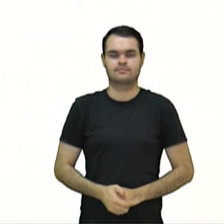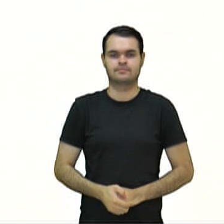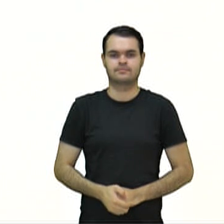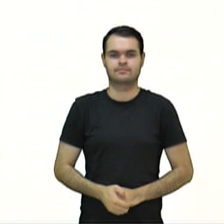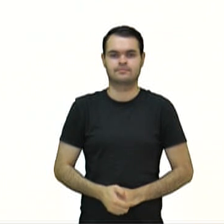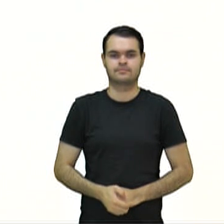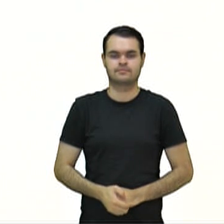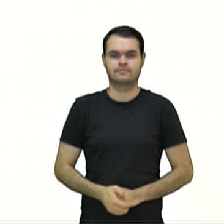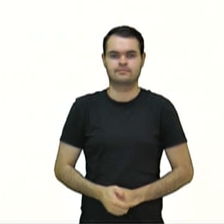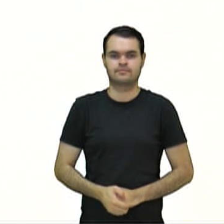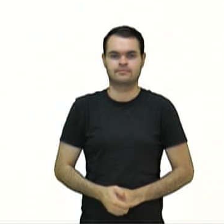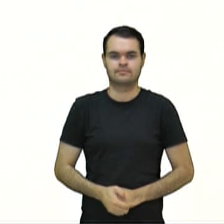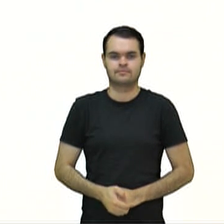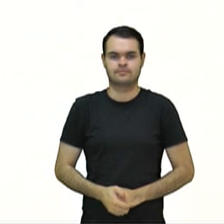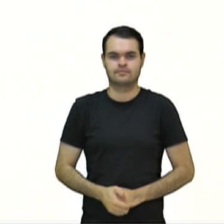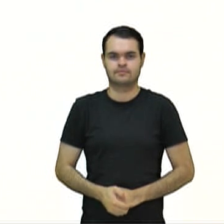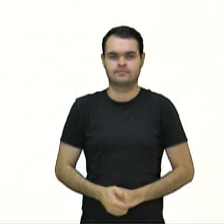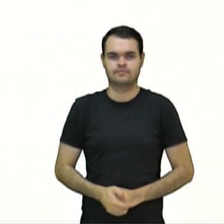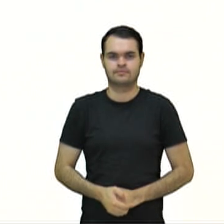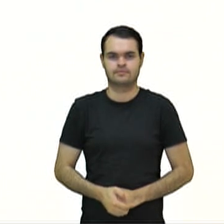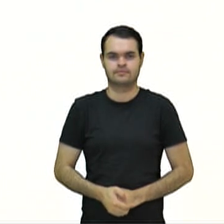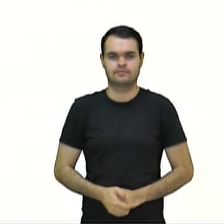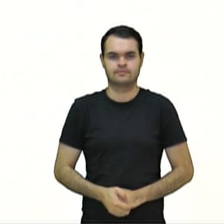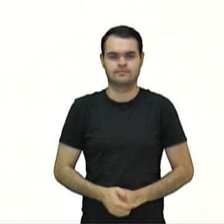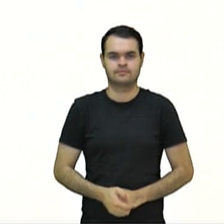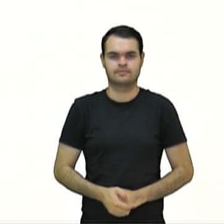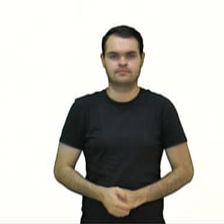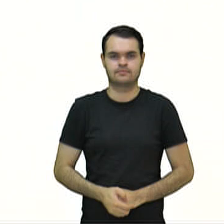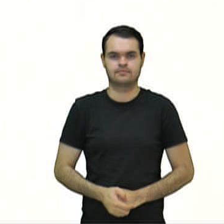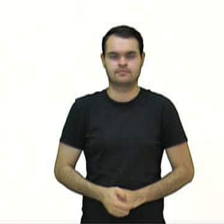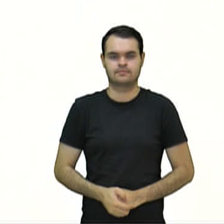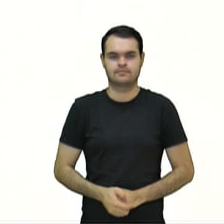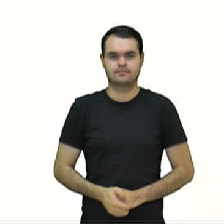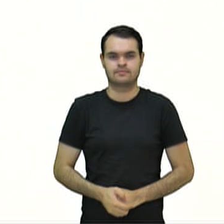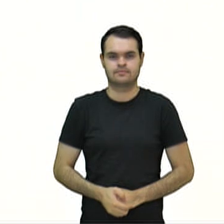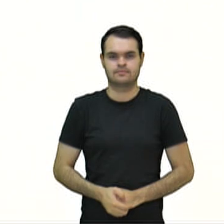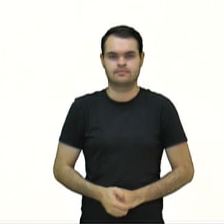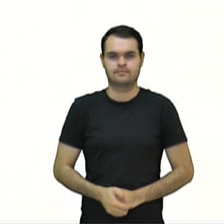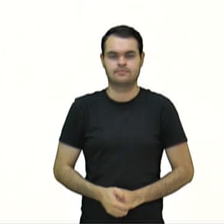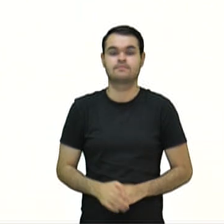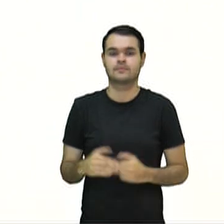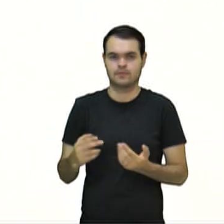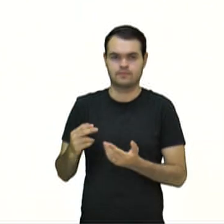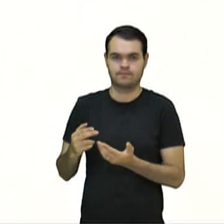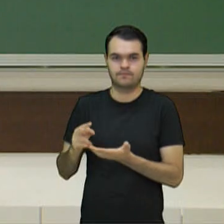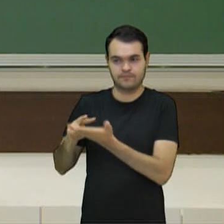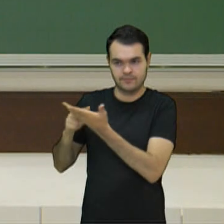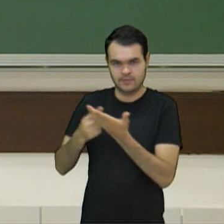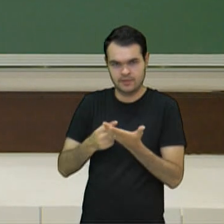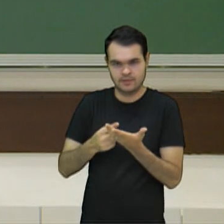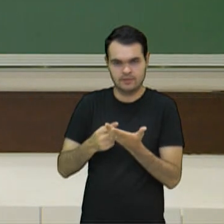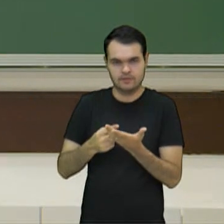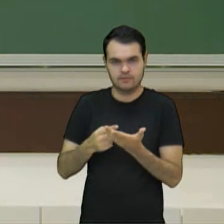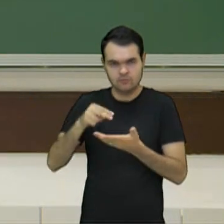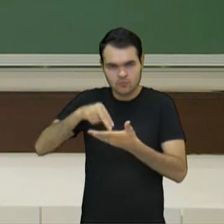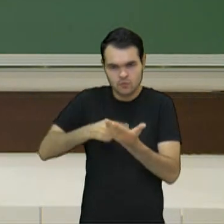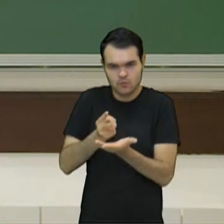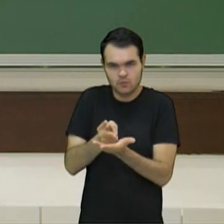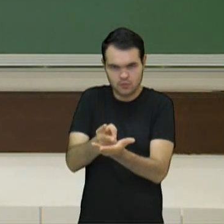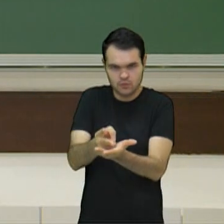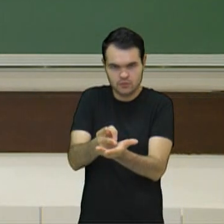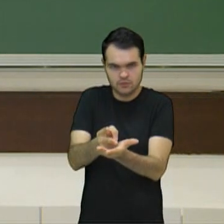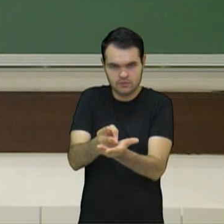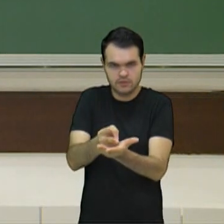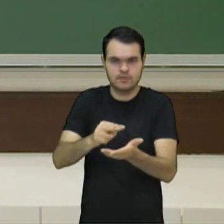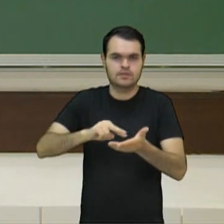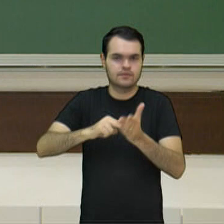rye, singing this will be the day and I die, this will be the day that I die. Então, bye bye, Miss American Pie, na